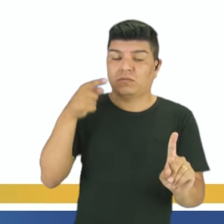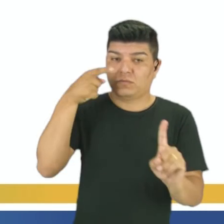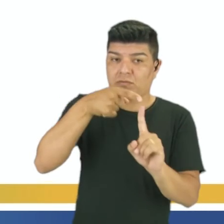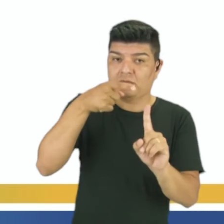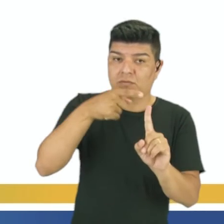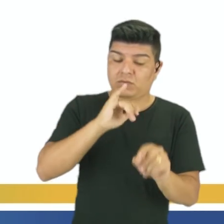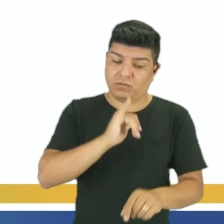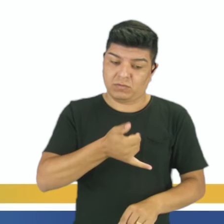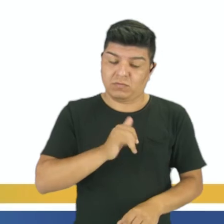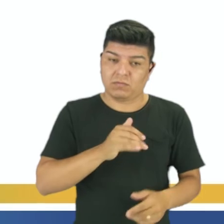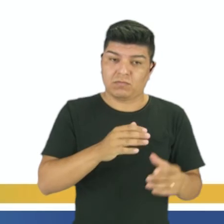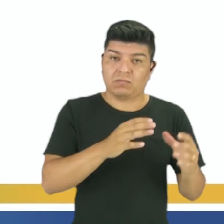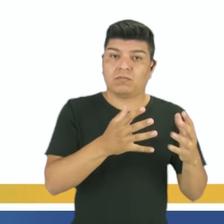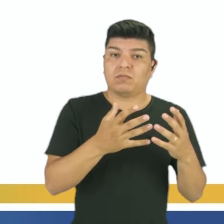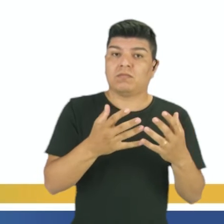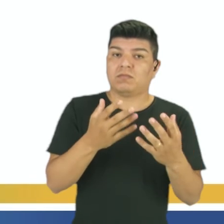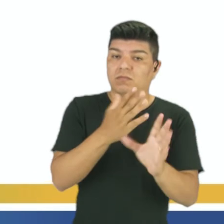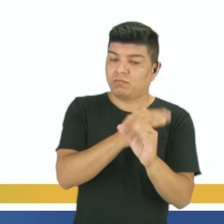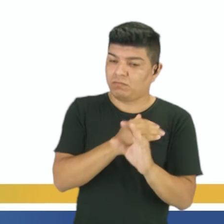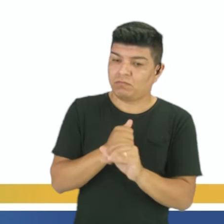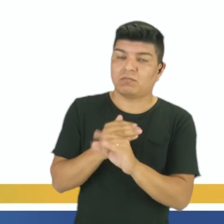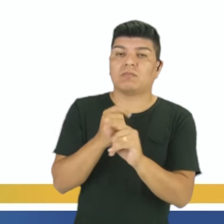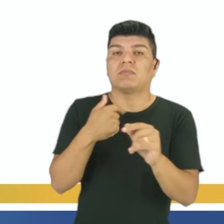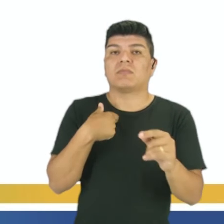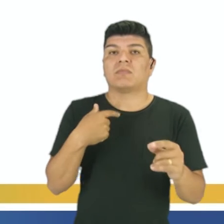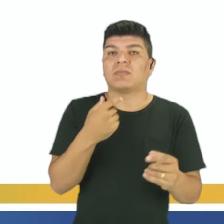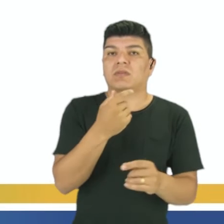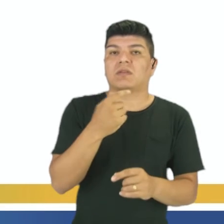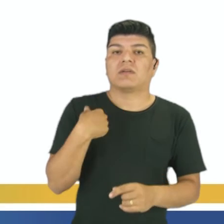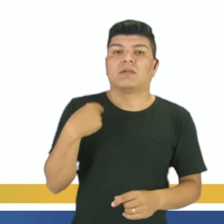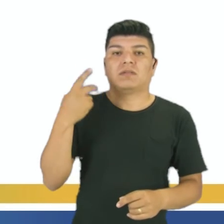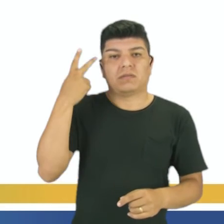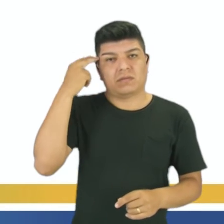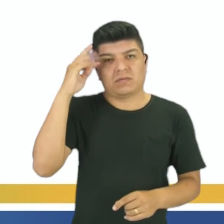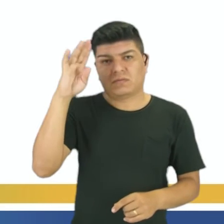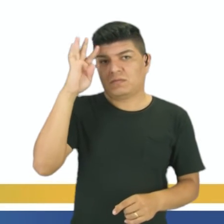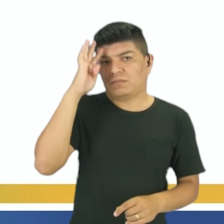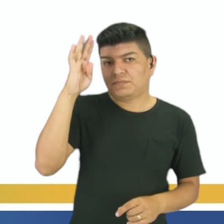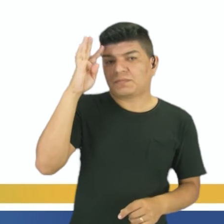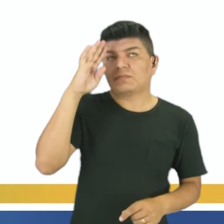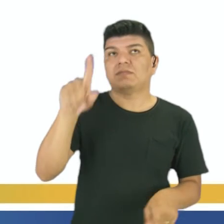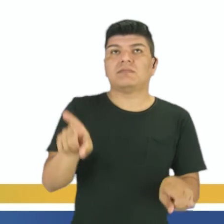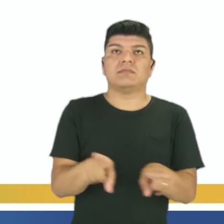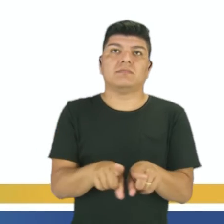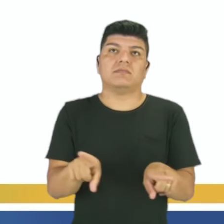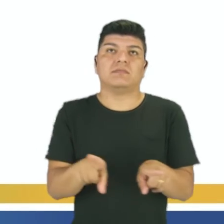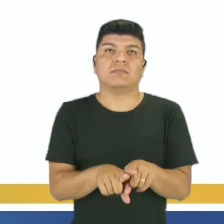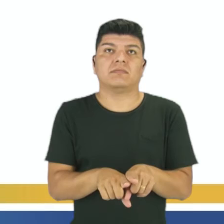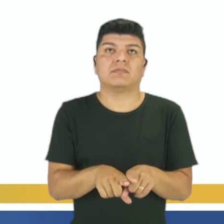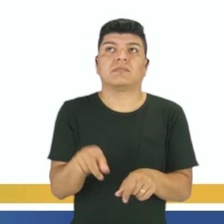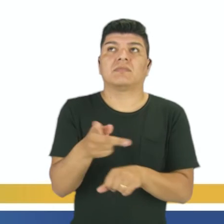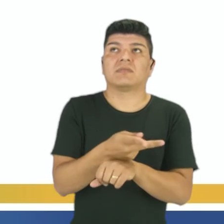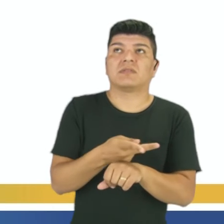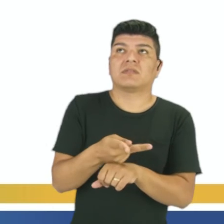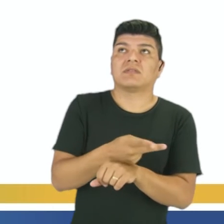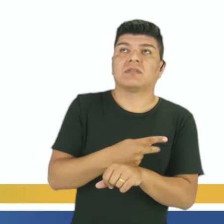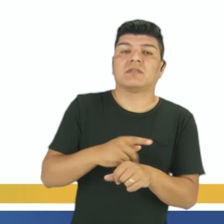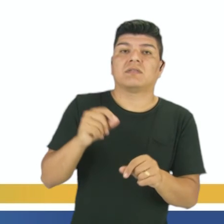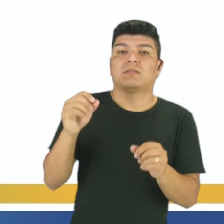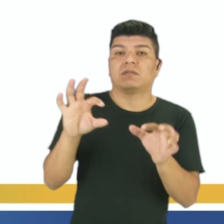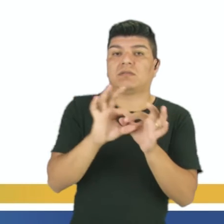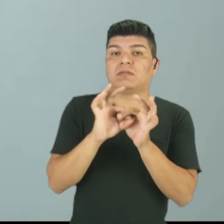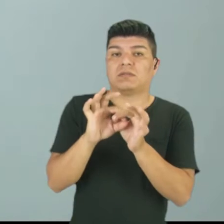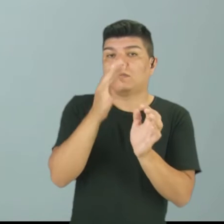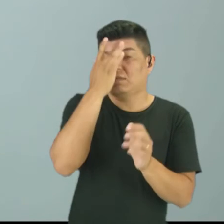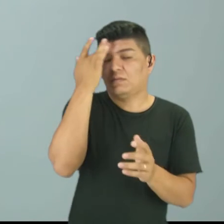narrativo para você não se perder. Natureza ensaística ou reflexiva e procure se aproximar do